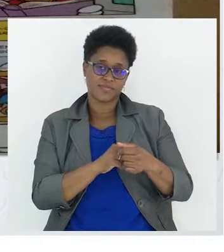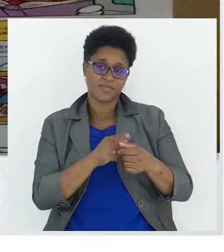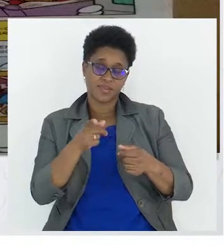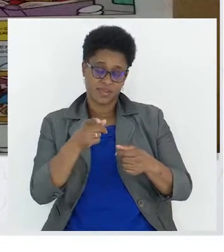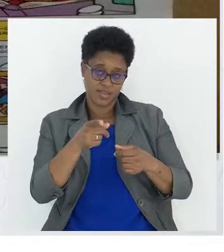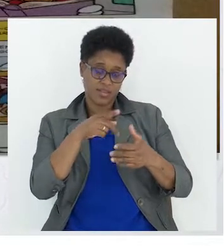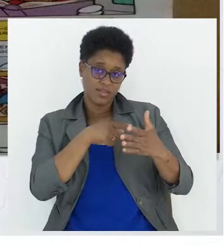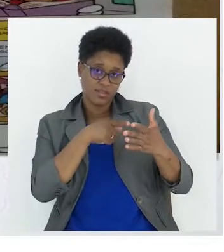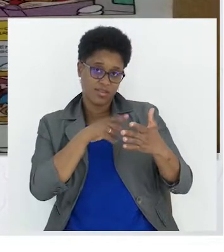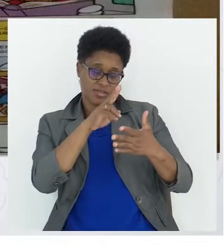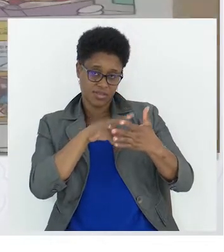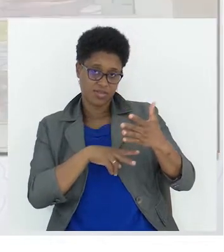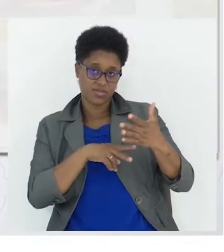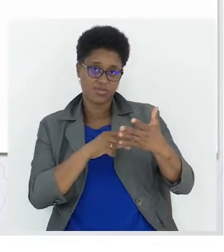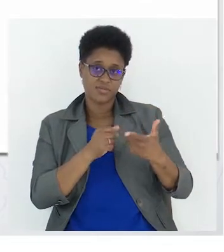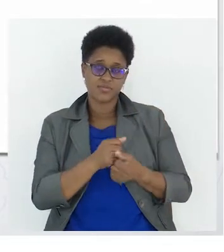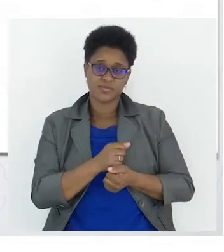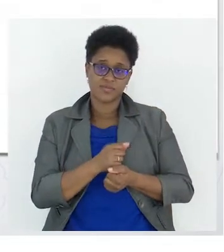desse texto,